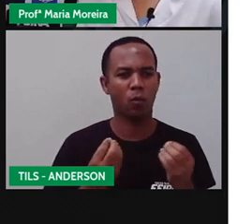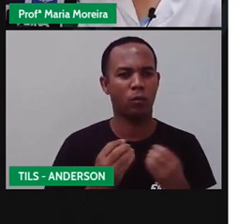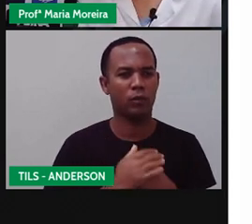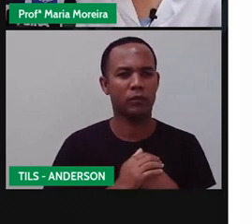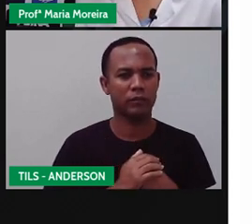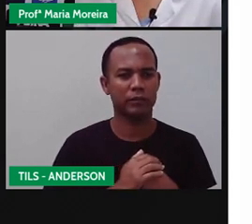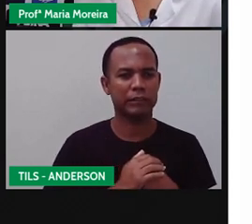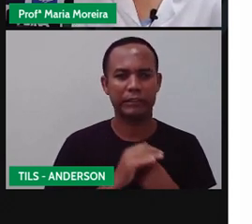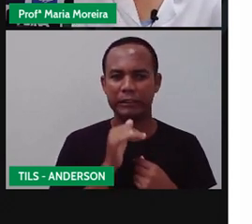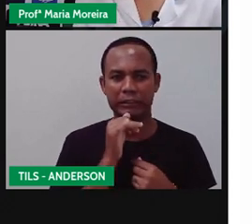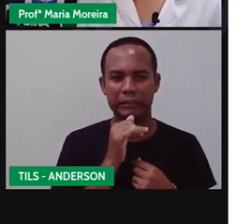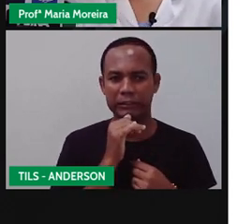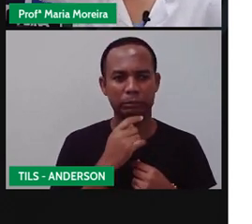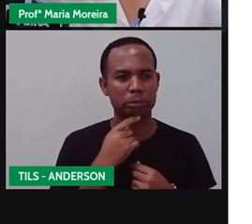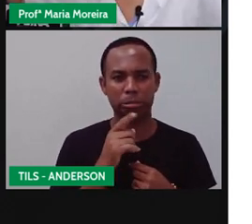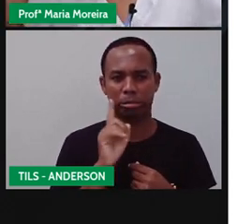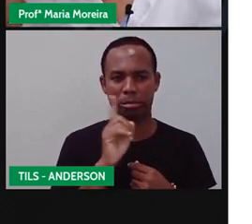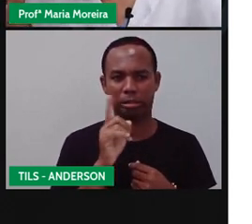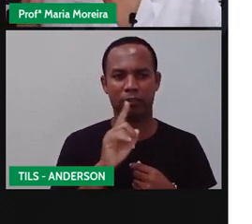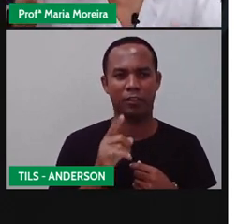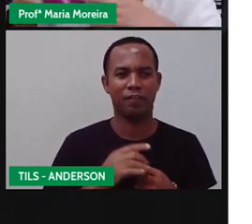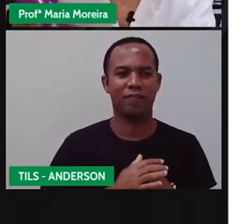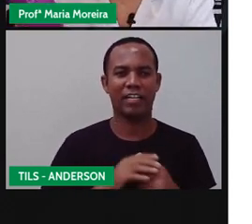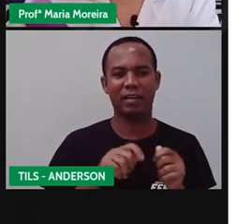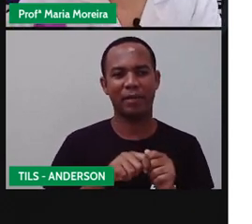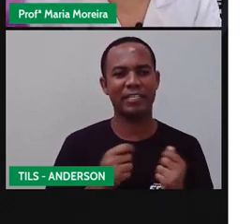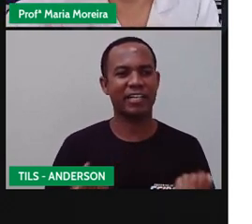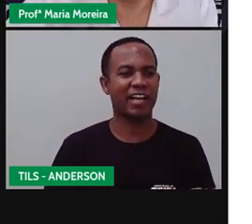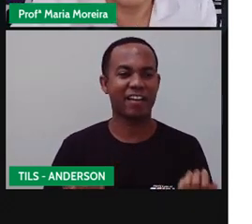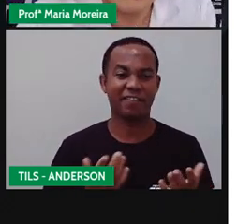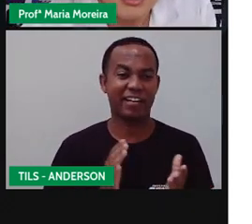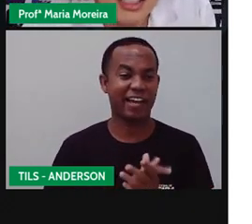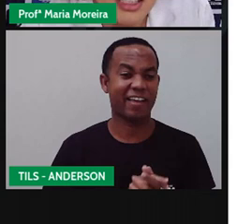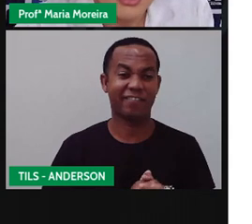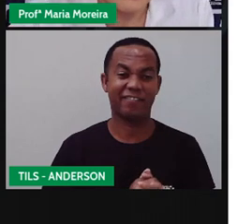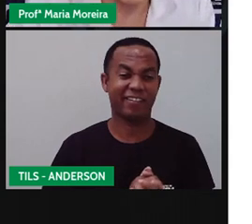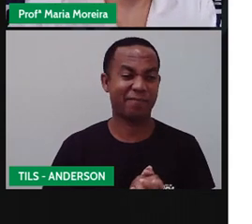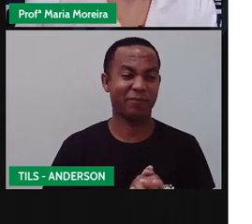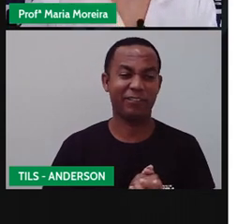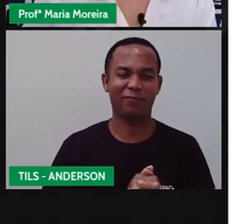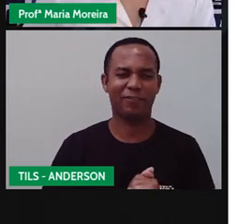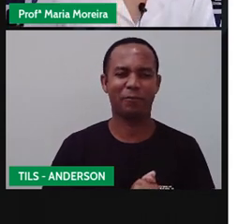Não conseguiria, não. Melhor não. Não, desastre total.